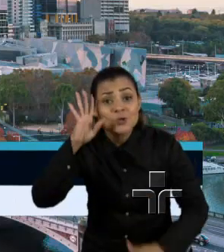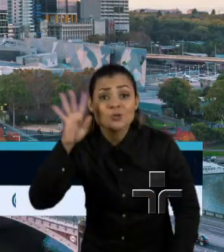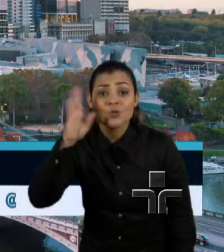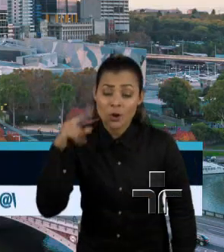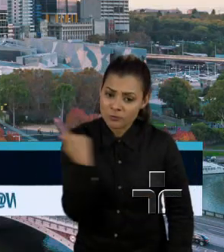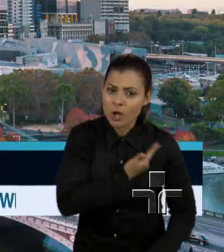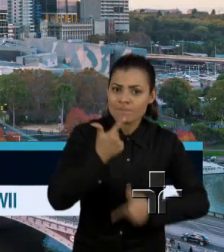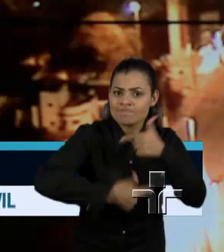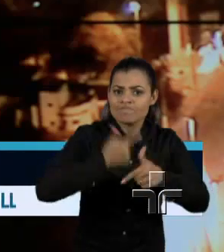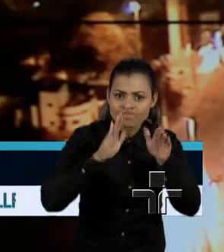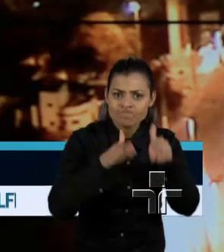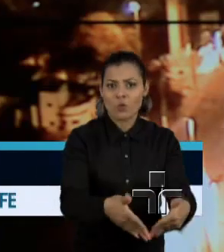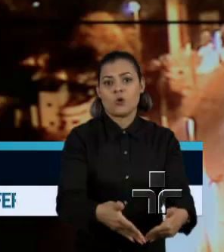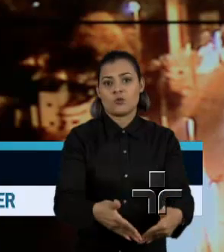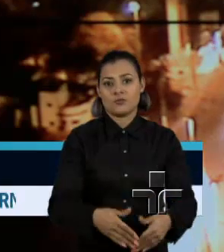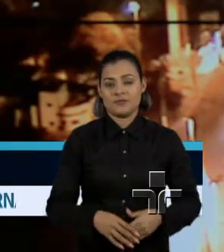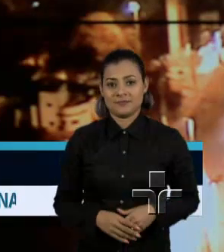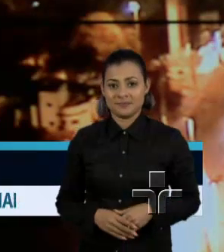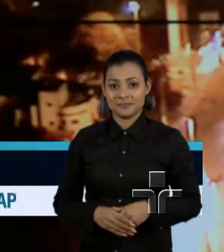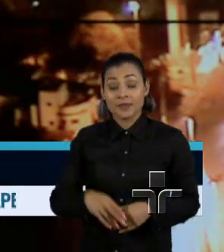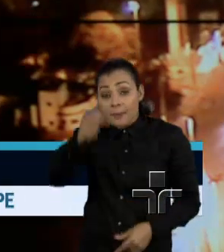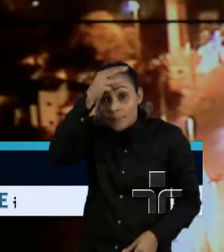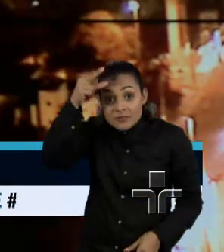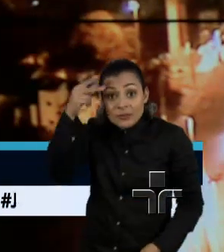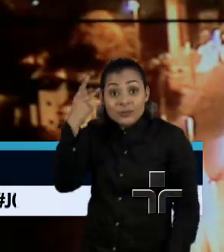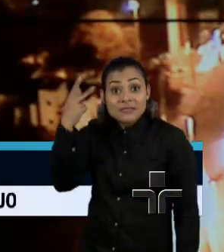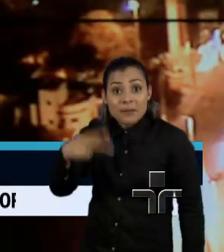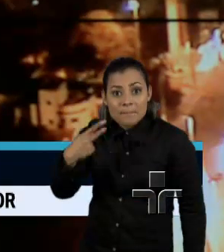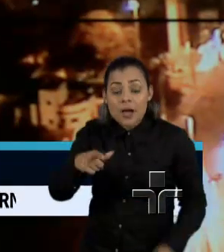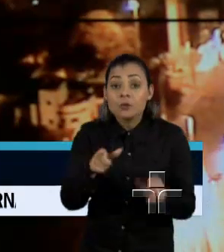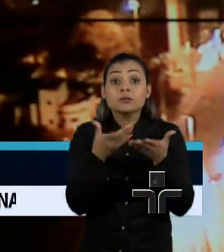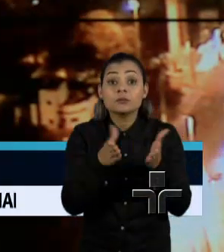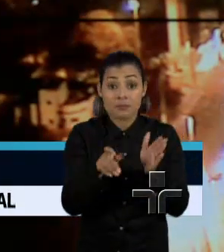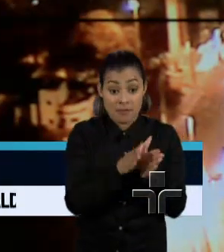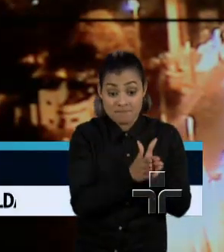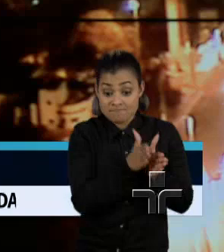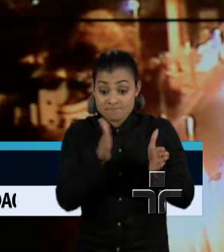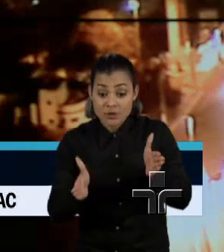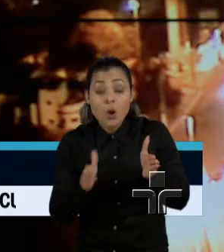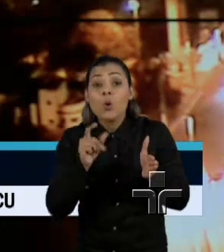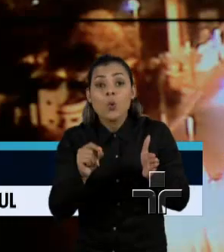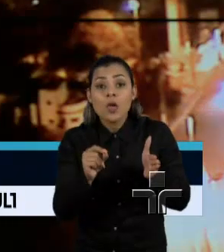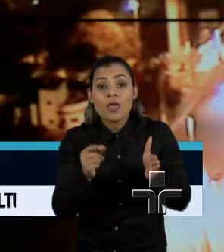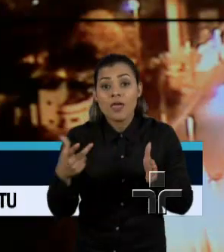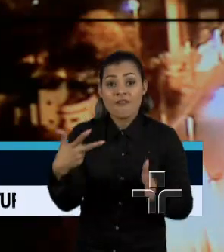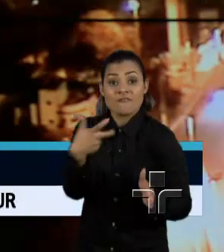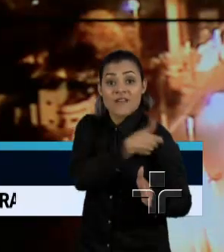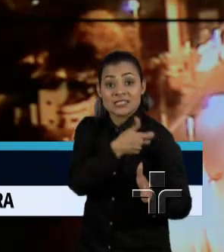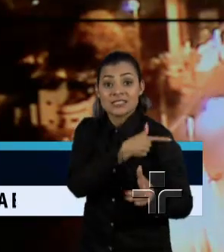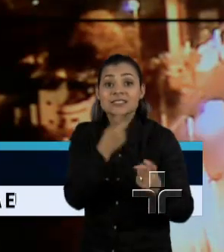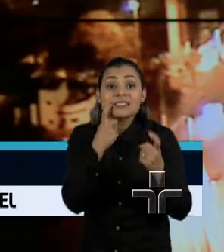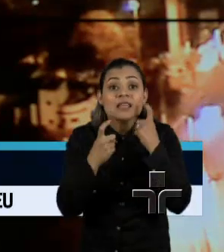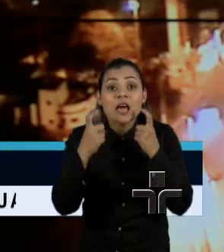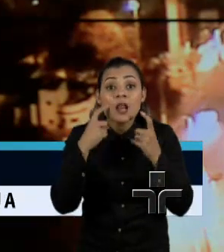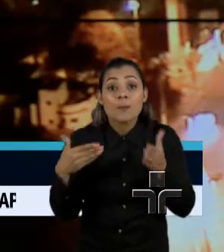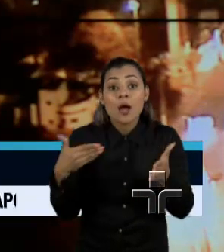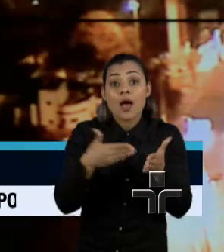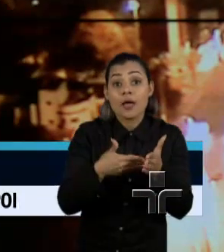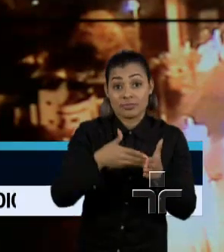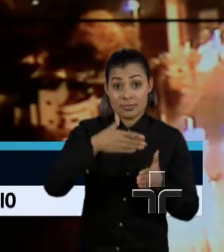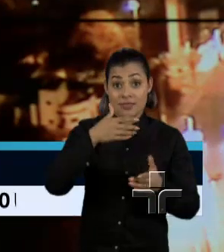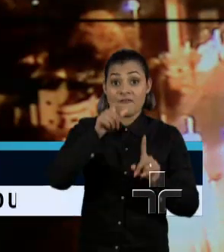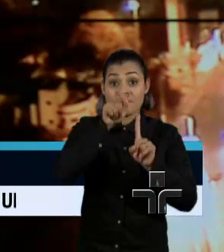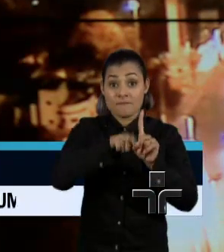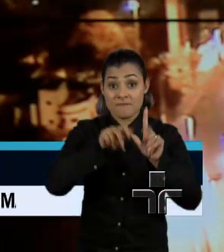tem trabalhado. A Prefeitura de São Paulo decidiu prorrogar a campanha de vacinação contra o sarampo até o final deste mês.